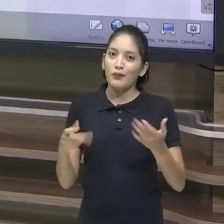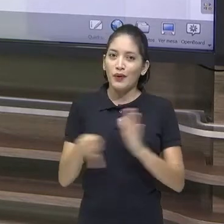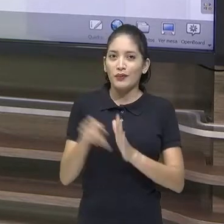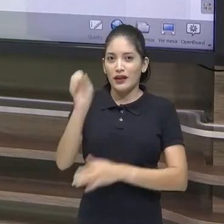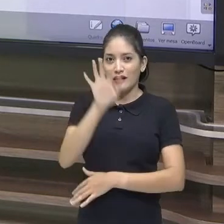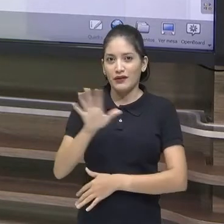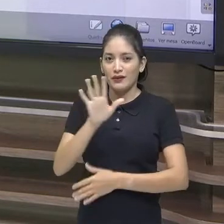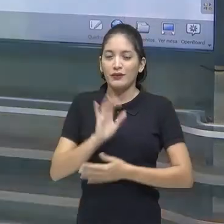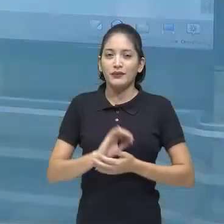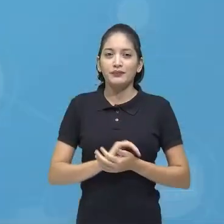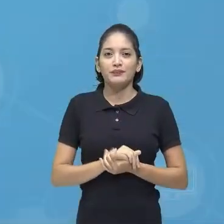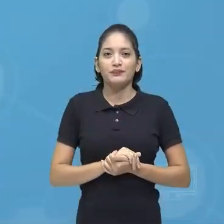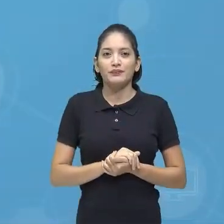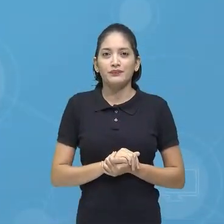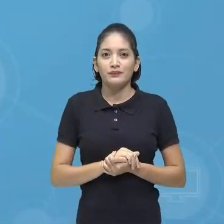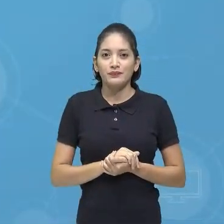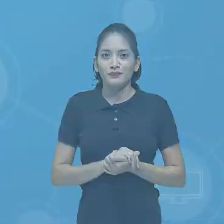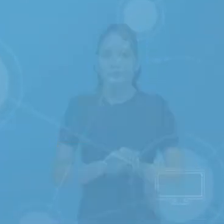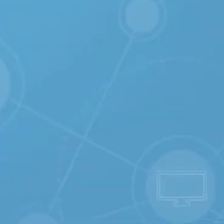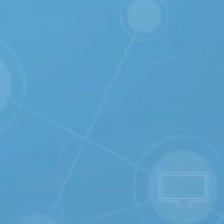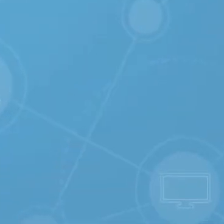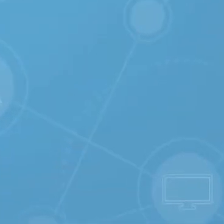Europa.